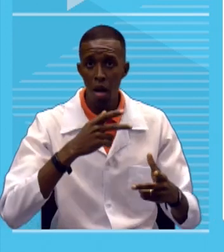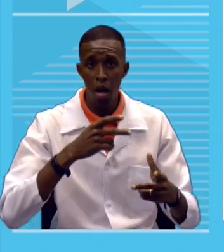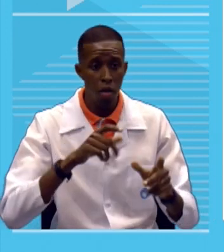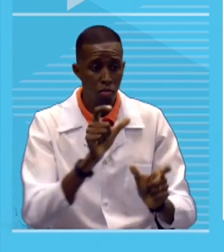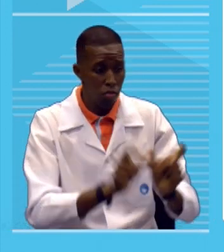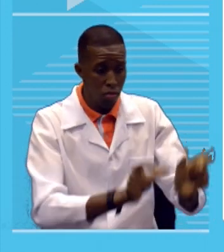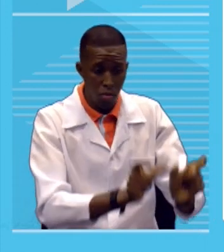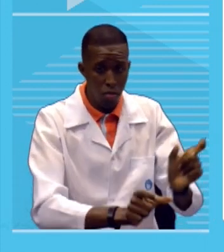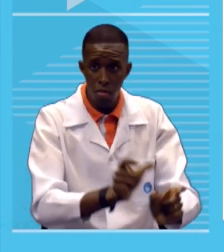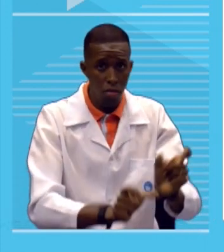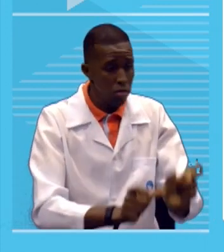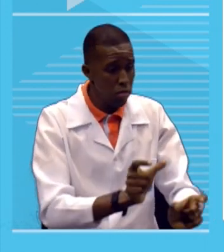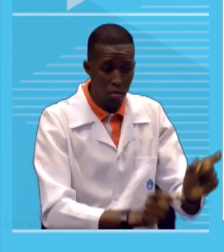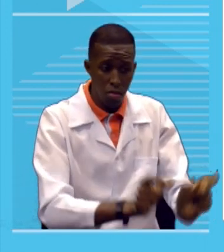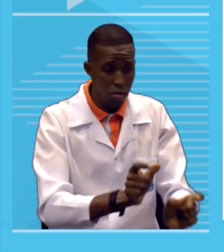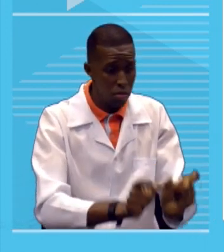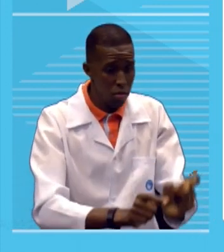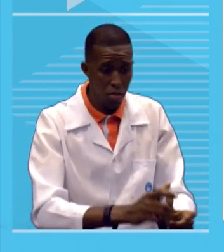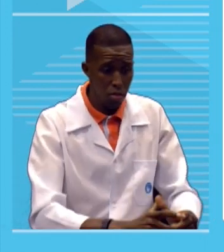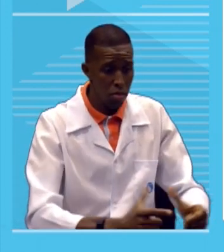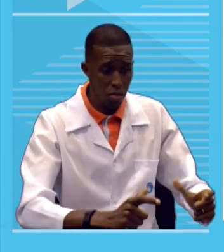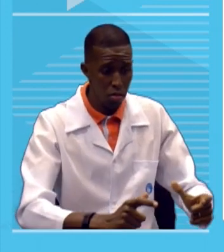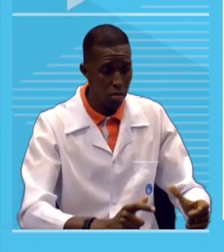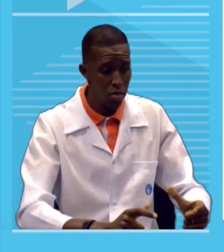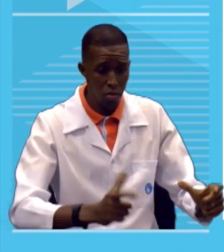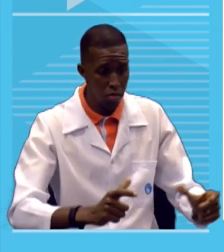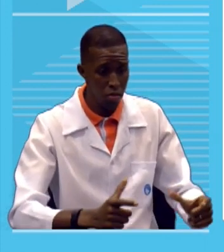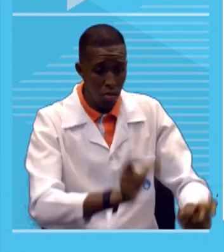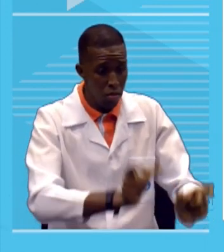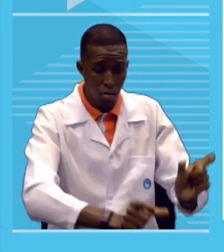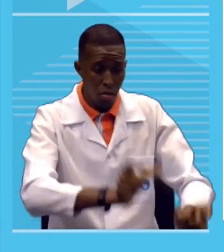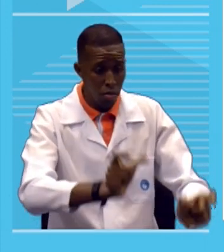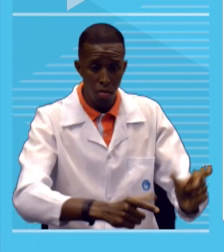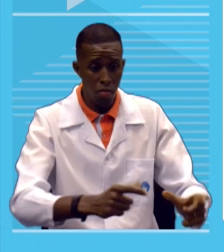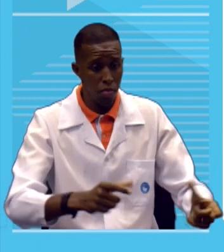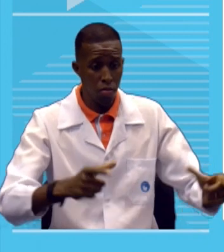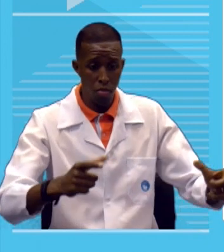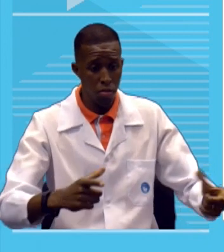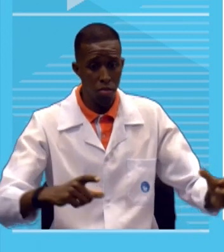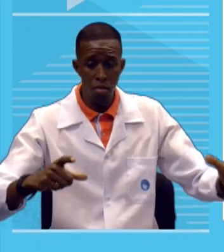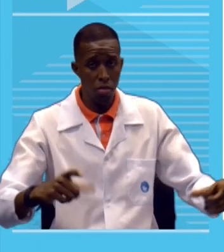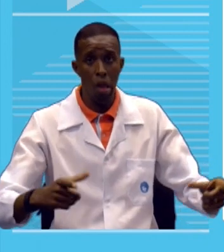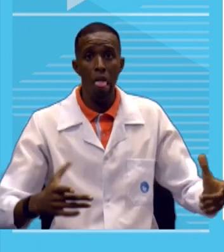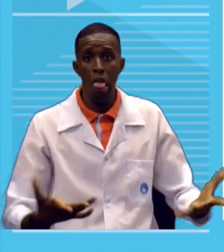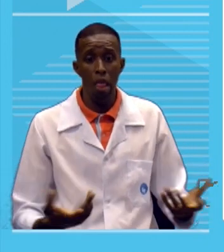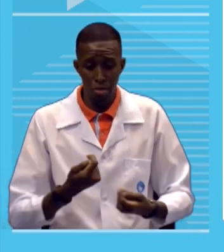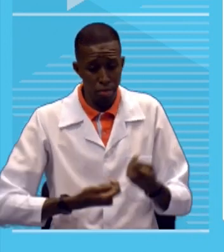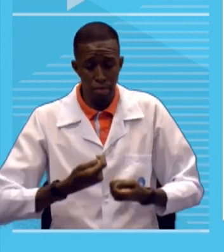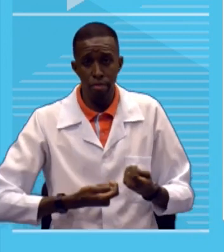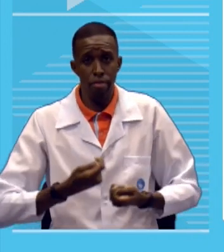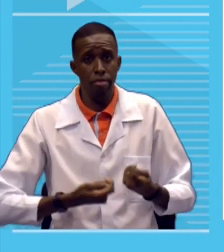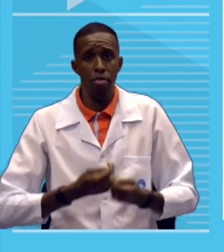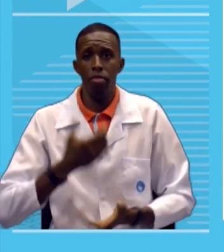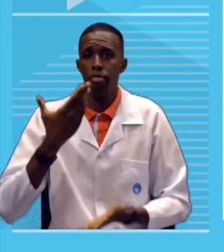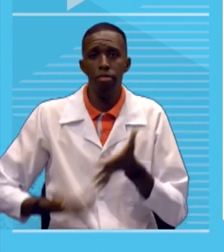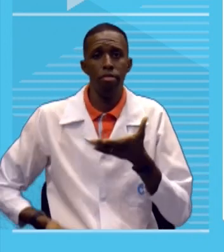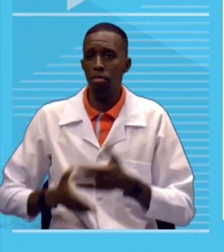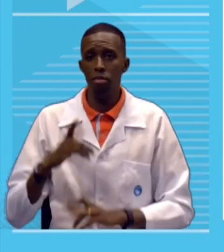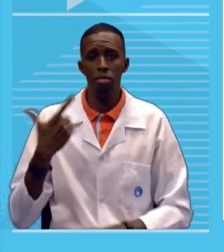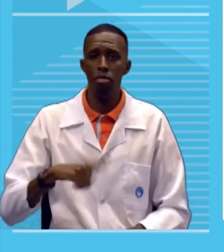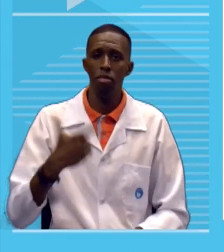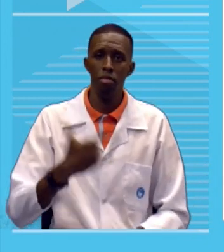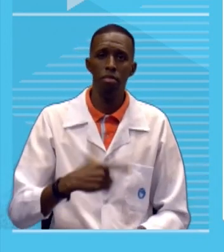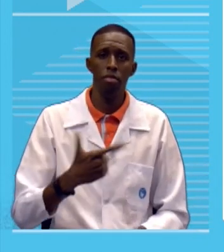própria cidade de Teresina é uma cidade planejada, mas isso não quer dizer que ela estava totalmente preparada para receber uma